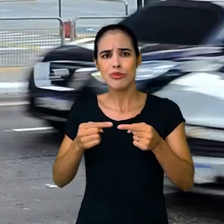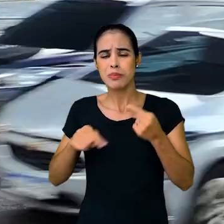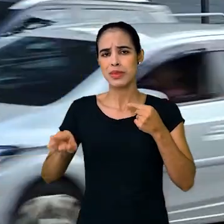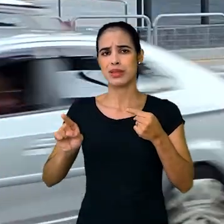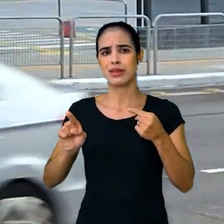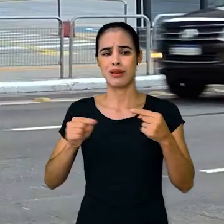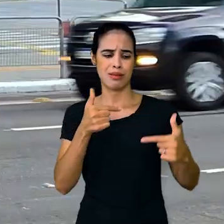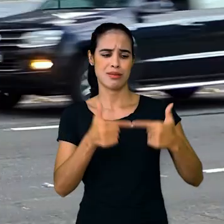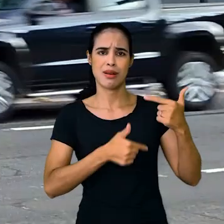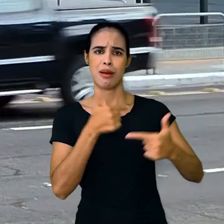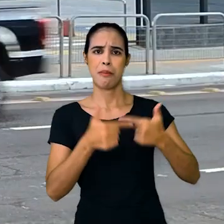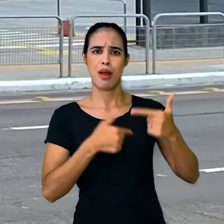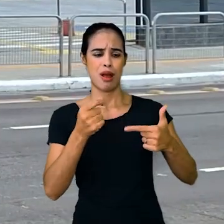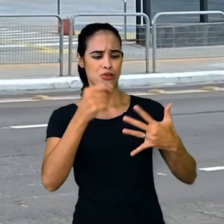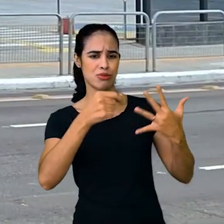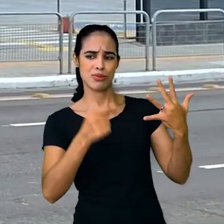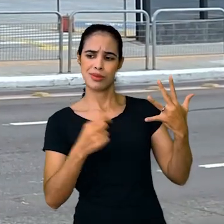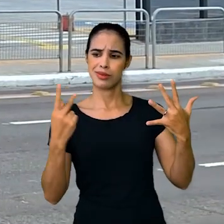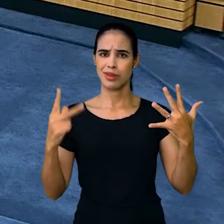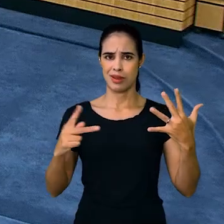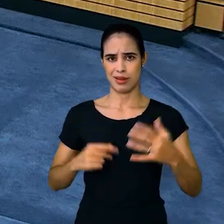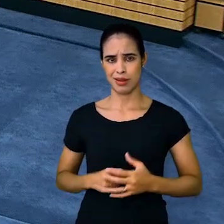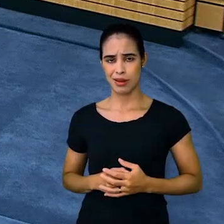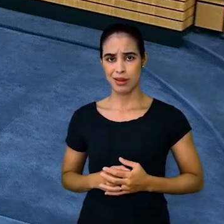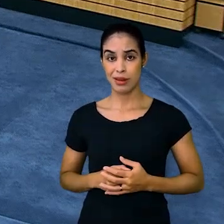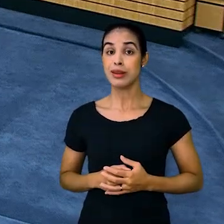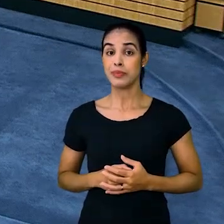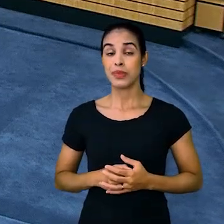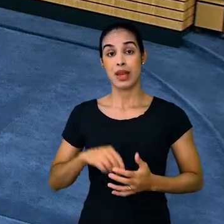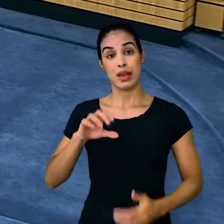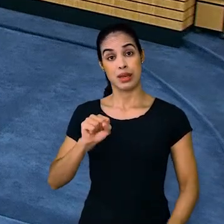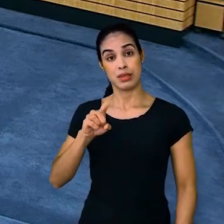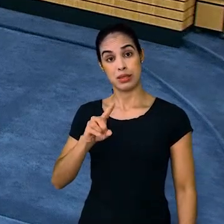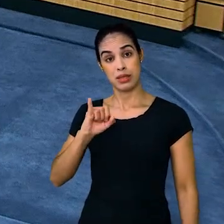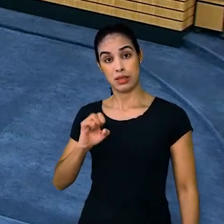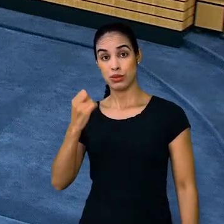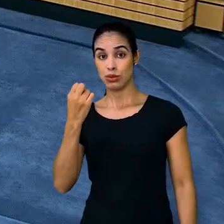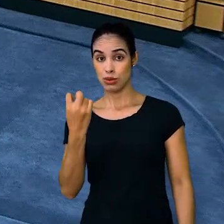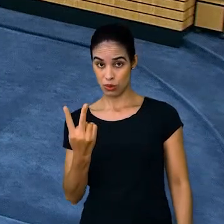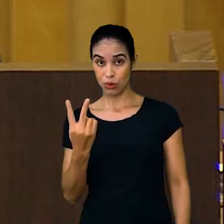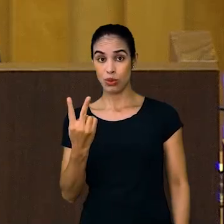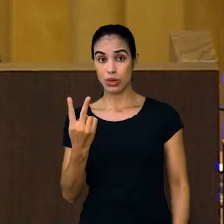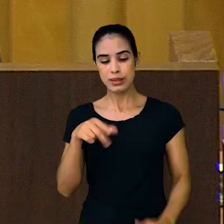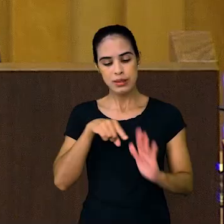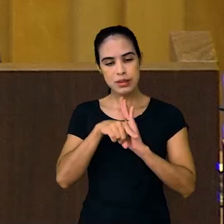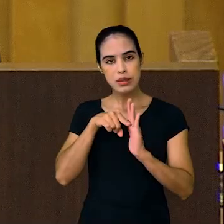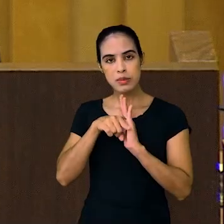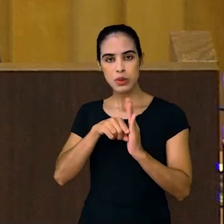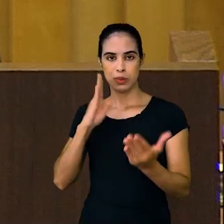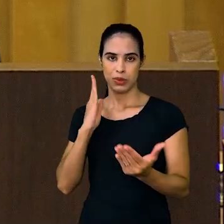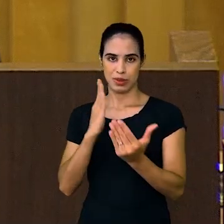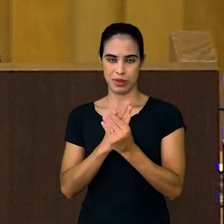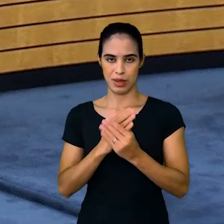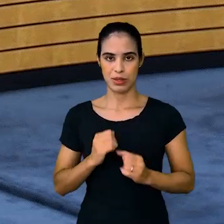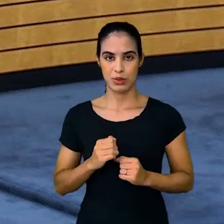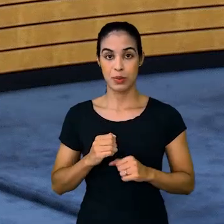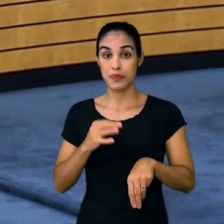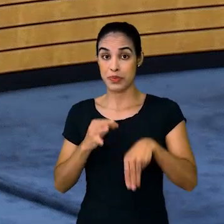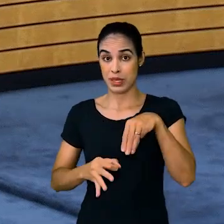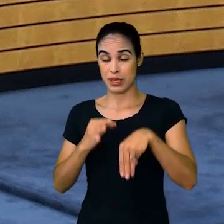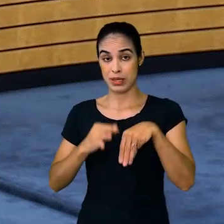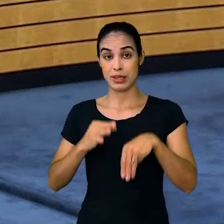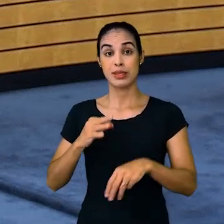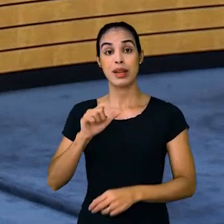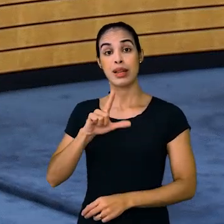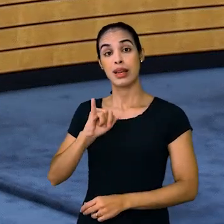crime nada tinha a ver com o trabalho da vítima. O caso chegou à seção 2 de dissídios individuais, aqui do TST. A